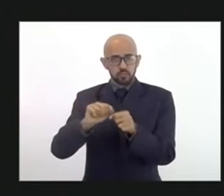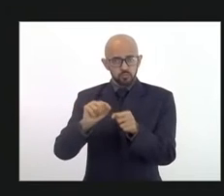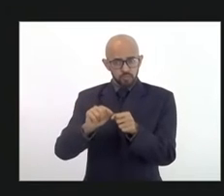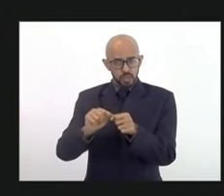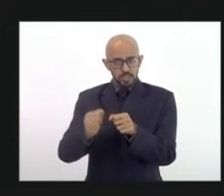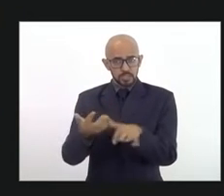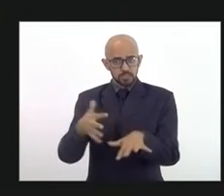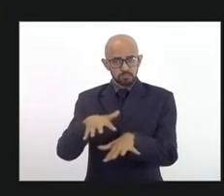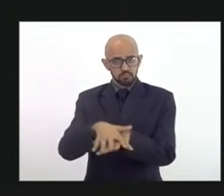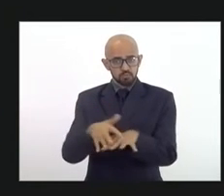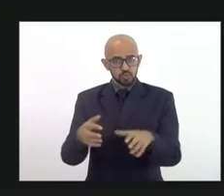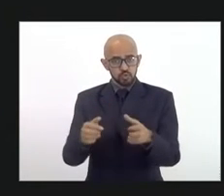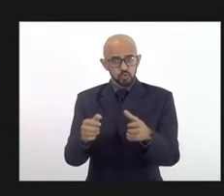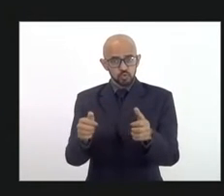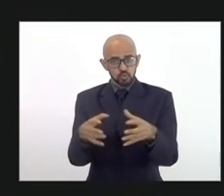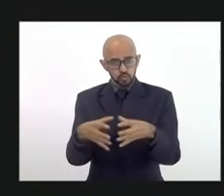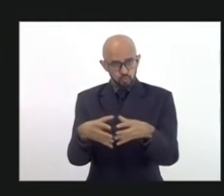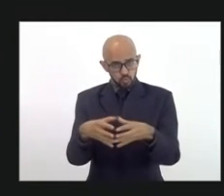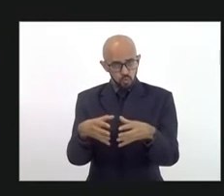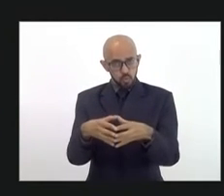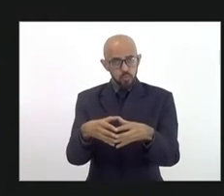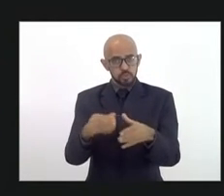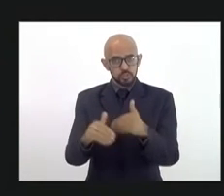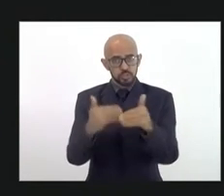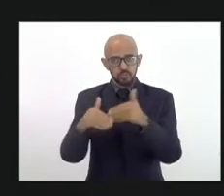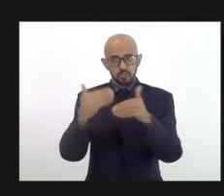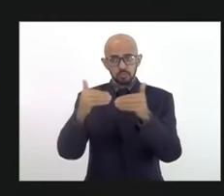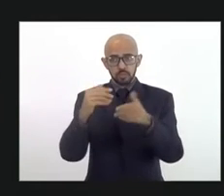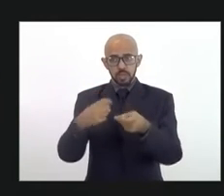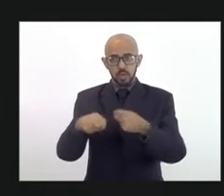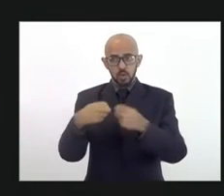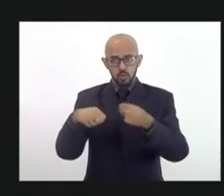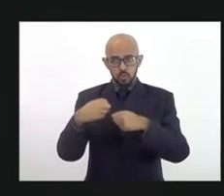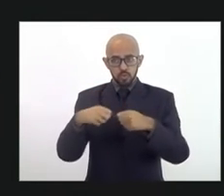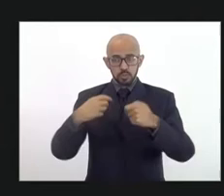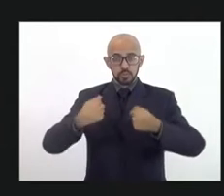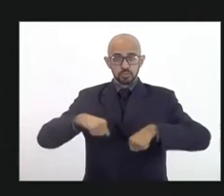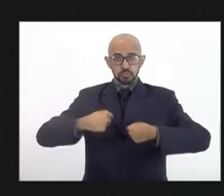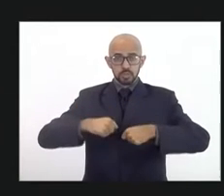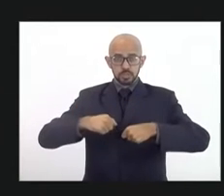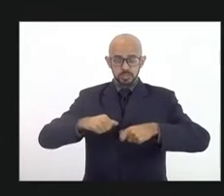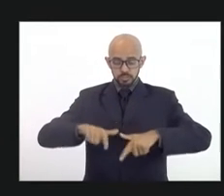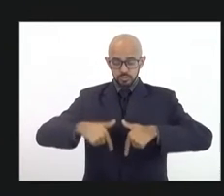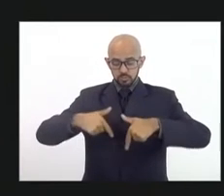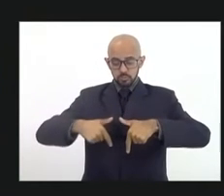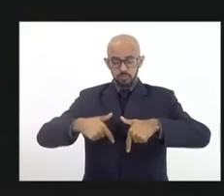e, mais do que nunca, precisamos, sim, de uma postura proativa